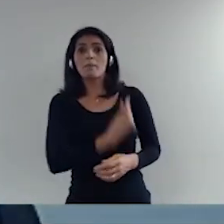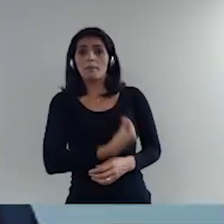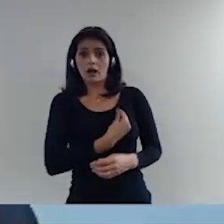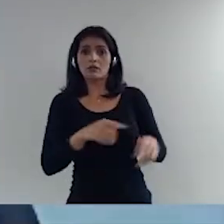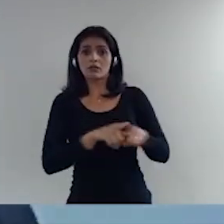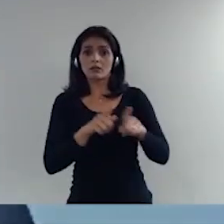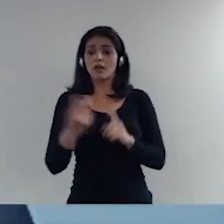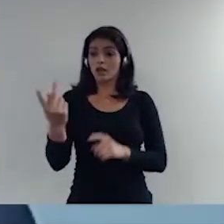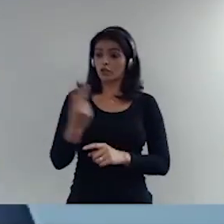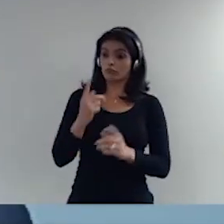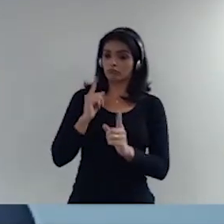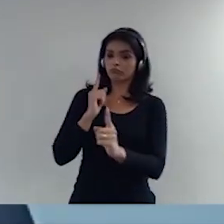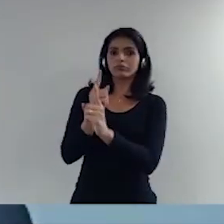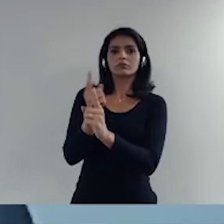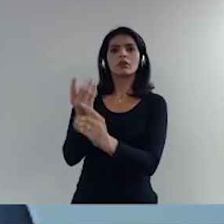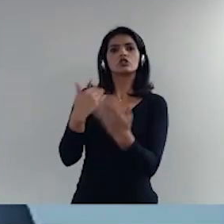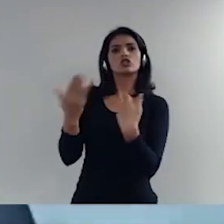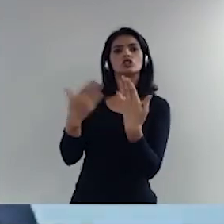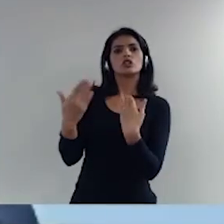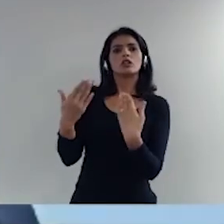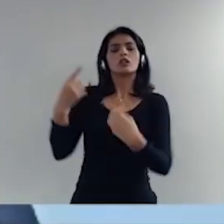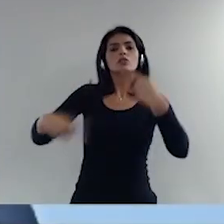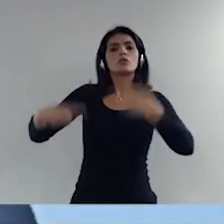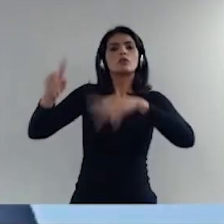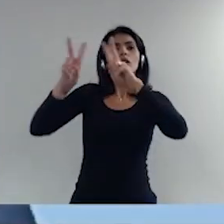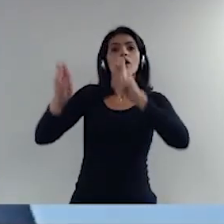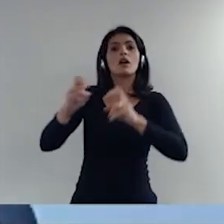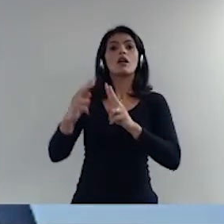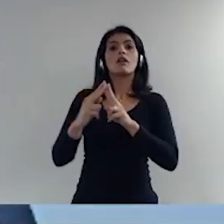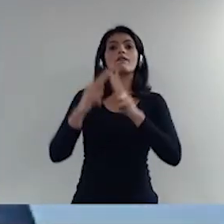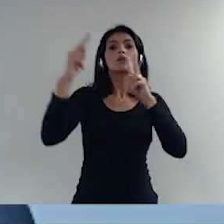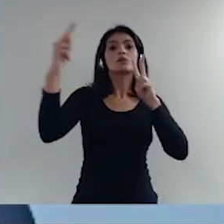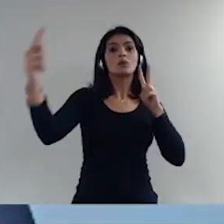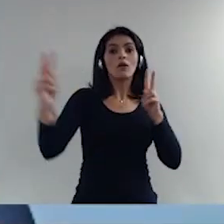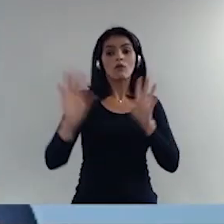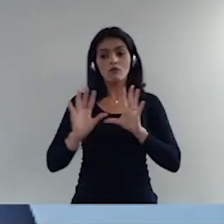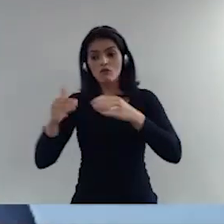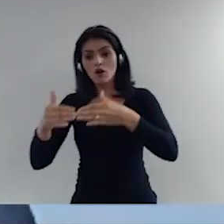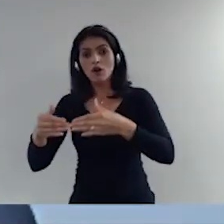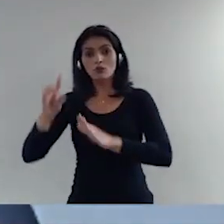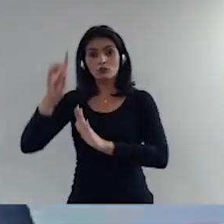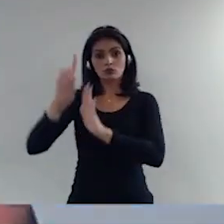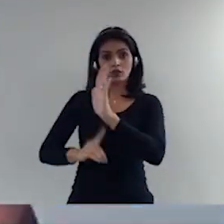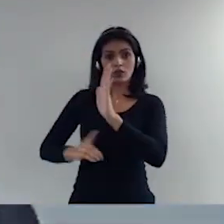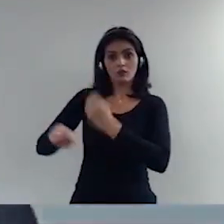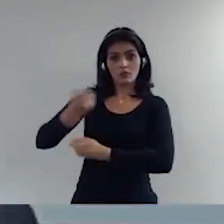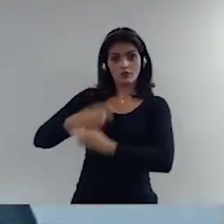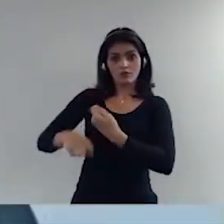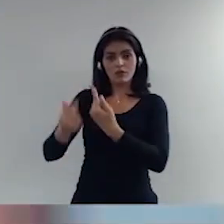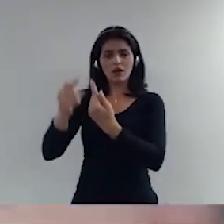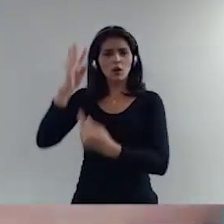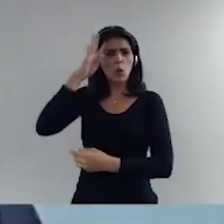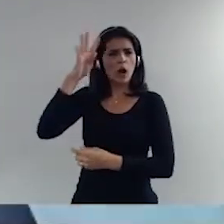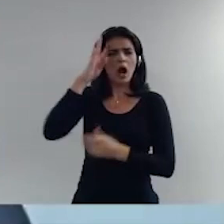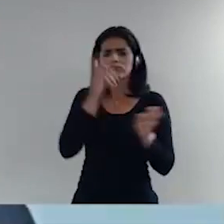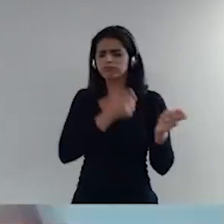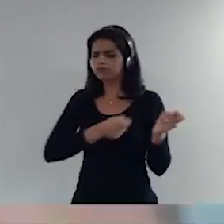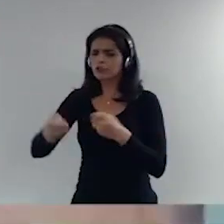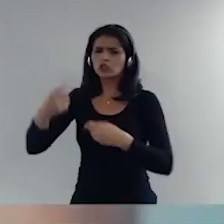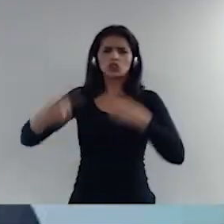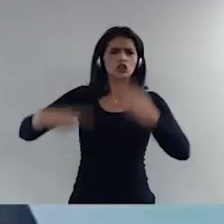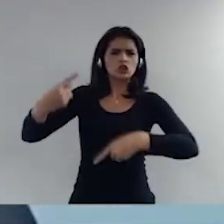encontramos para discutir isso online, nos fóruns de direito financeiro. Toda quarta-feira a gente vai lá,